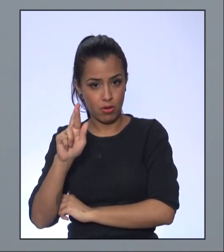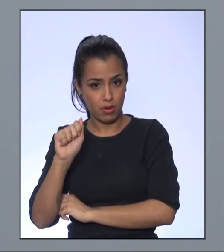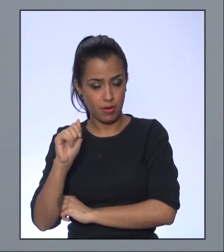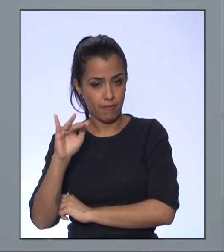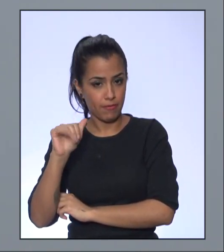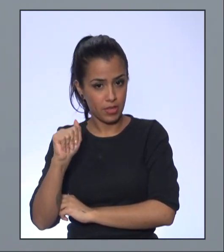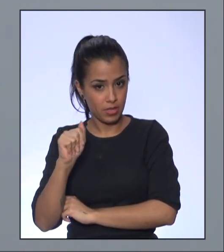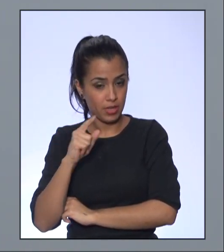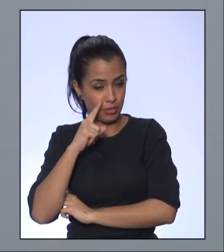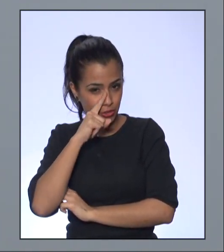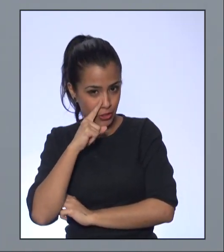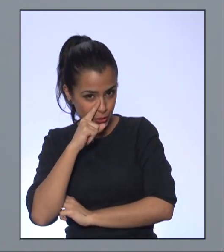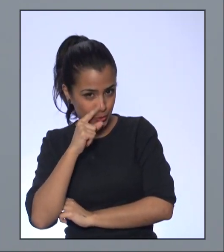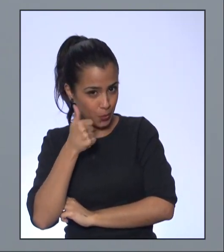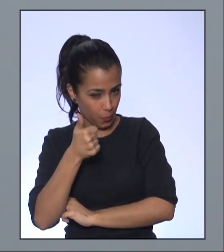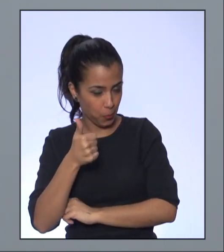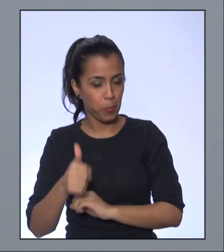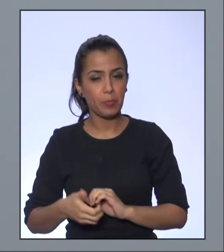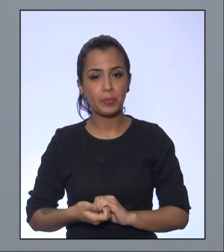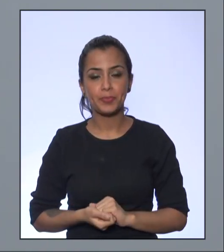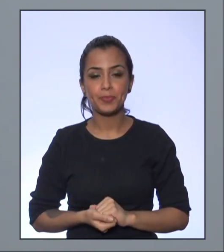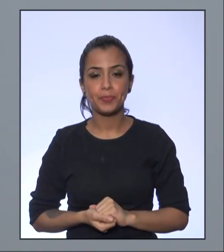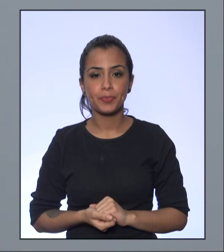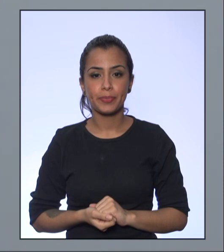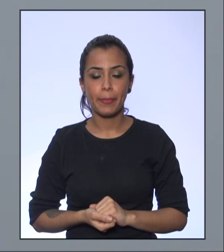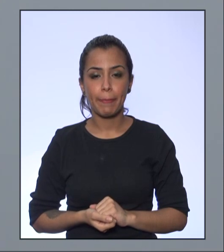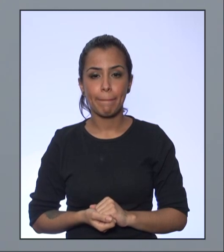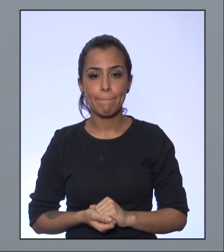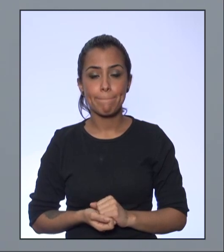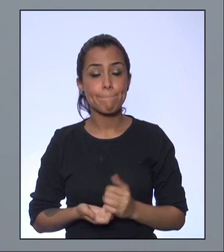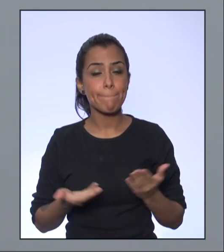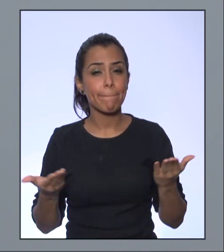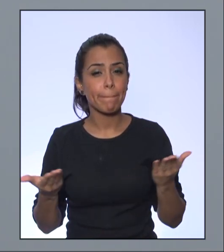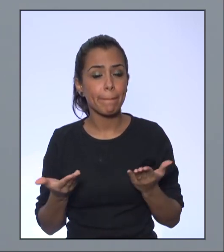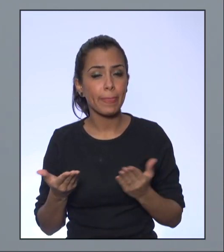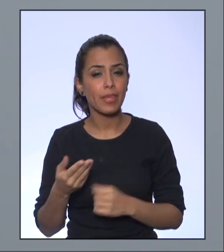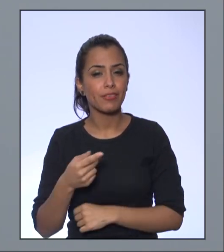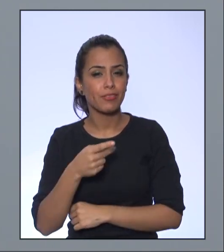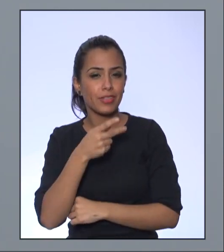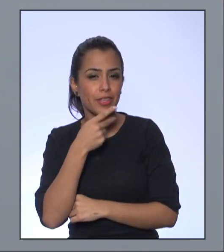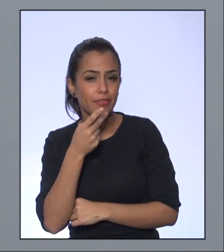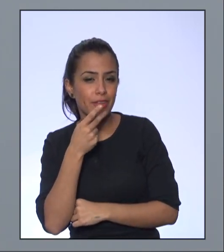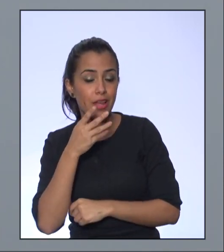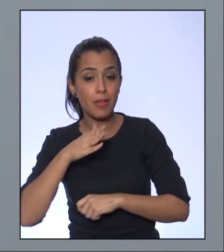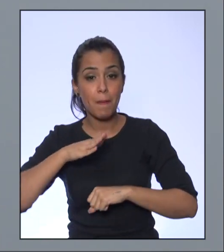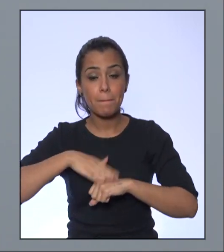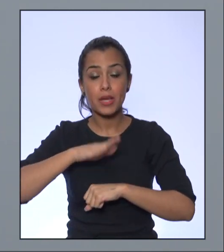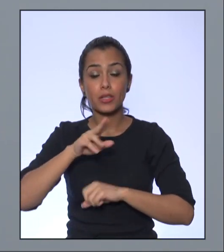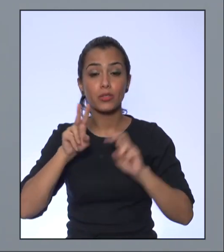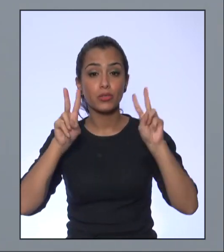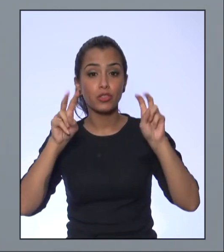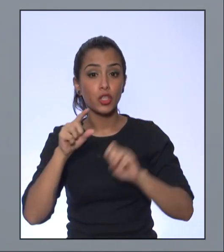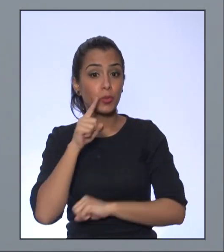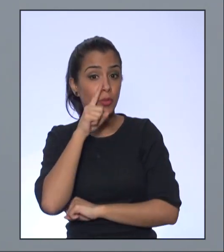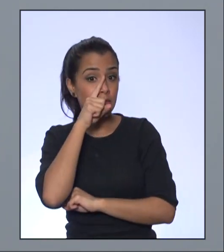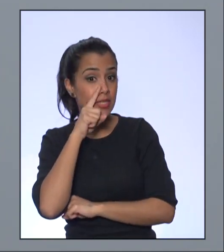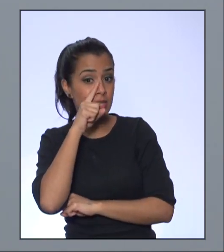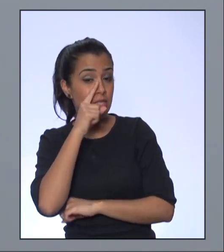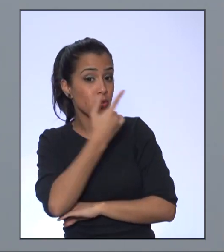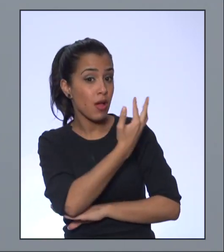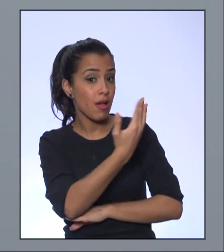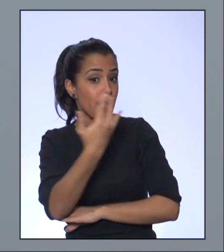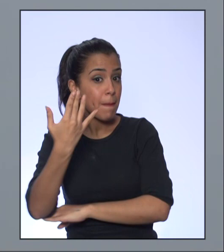nesse caso, nós estamos trabalhando especificamente sobre os riscos ambientais.